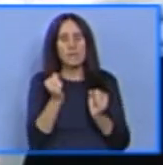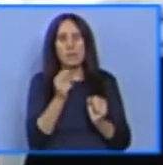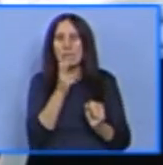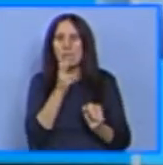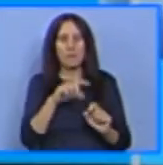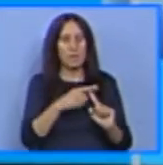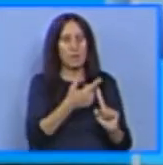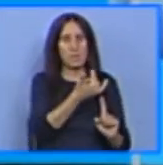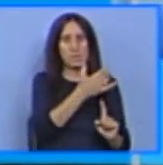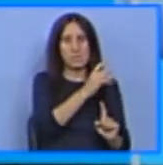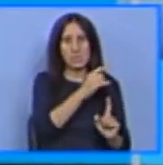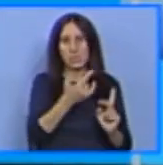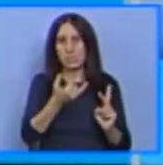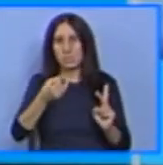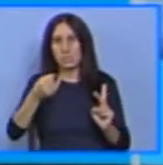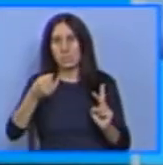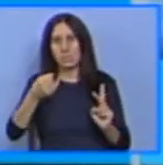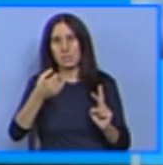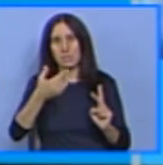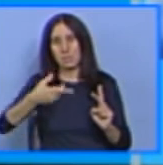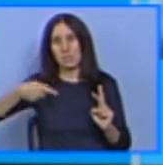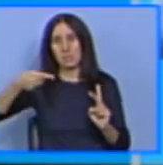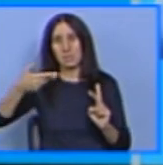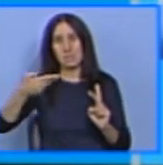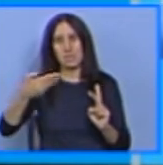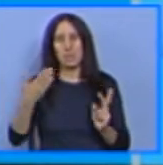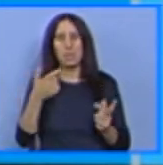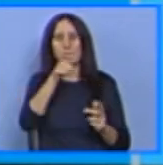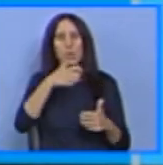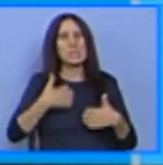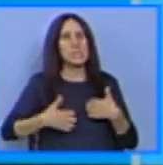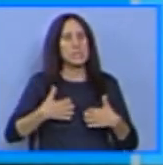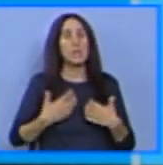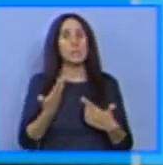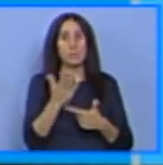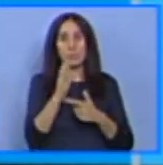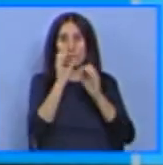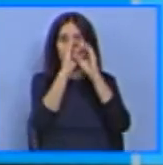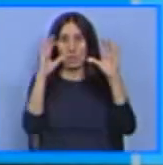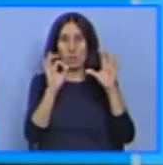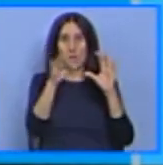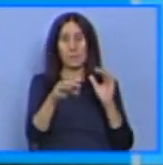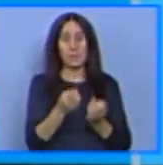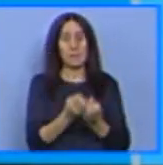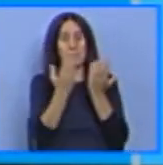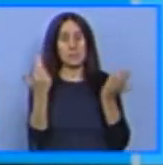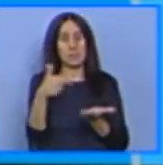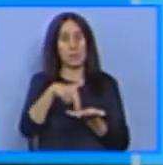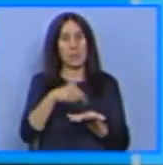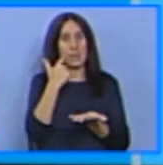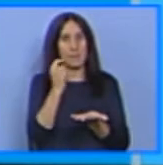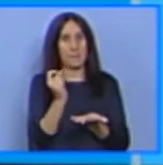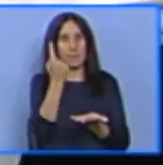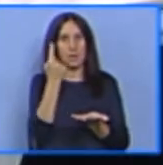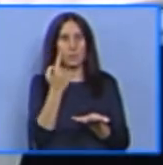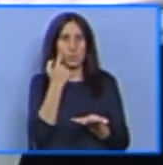17. Portanto, de facto, as pessoas estavam desesperadas. Só para dar uma ideia, por exemplo, exatamente quando se dá a primeira aparição, portanto, que ainda não